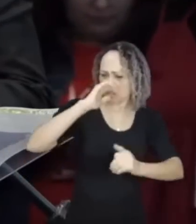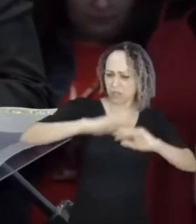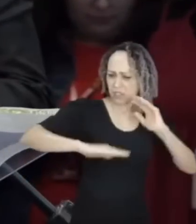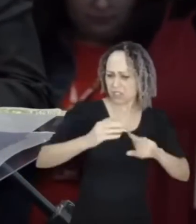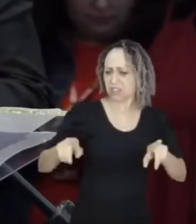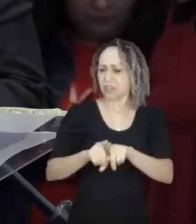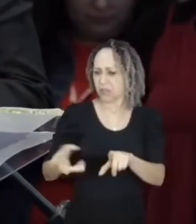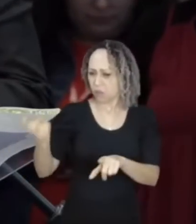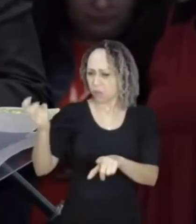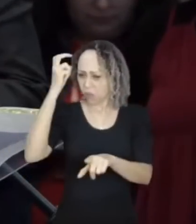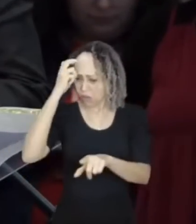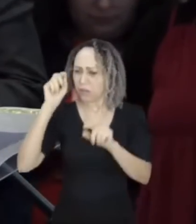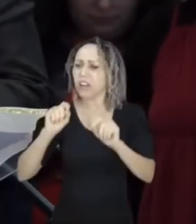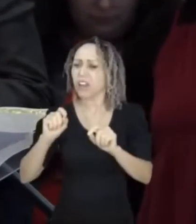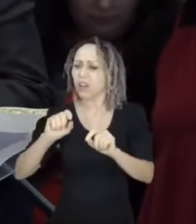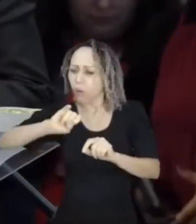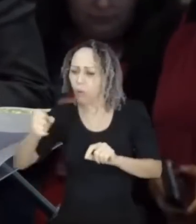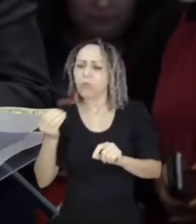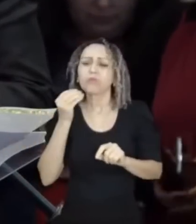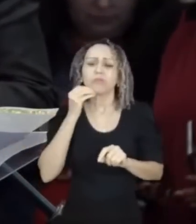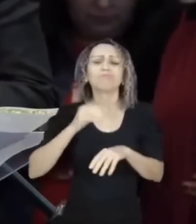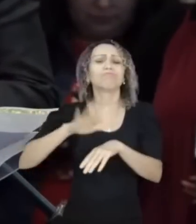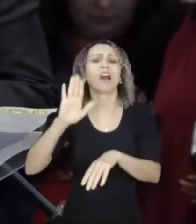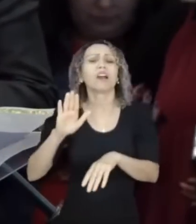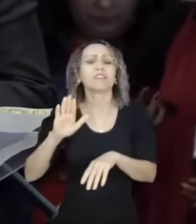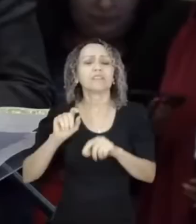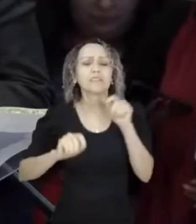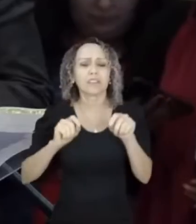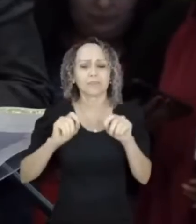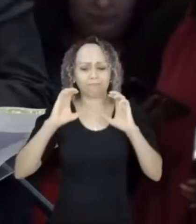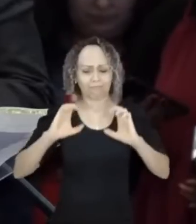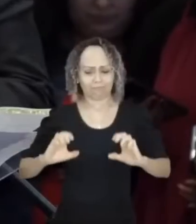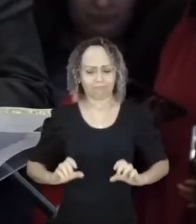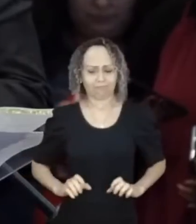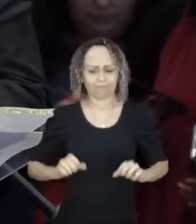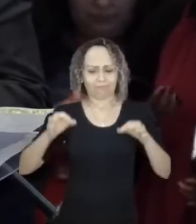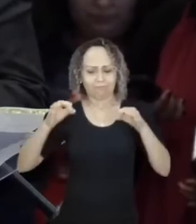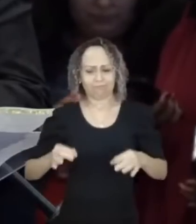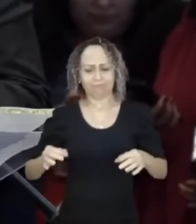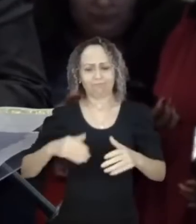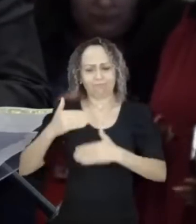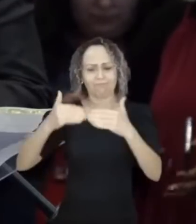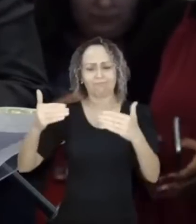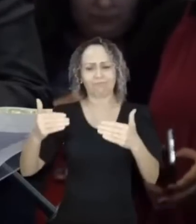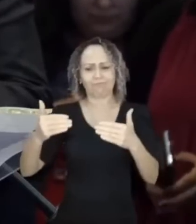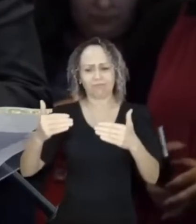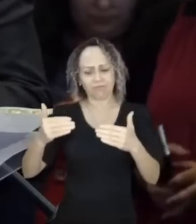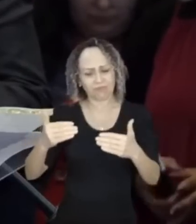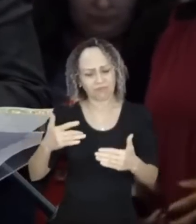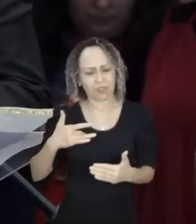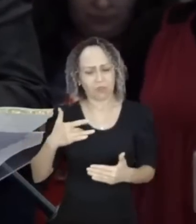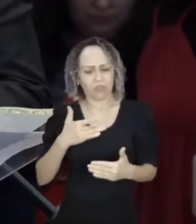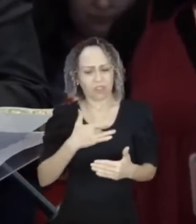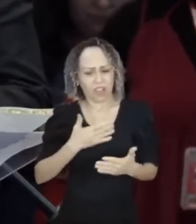tenham mais oportunidades e exerçam cidadania de forma produtiva, saudável e plena. O